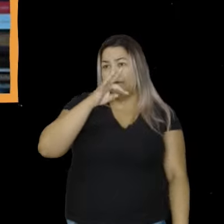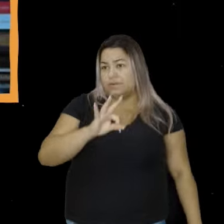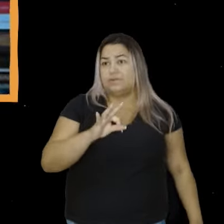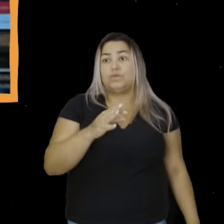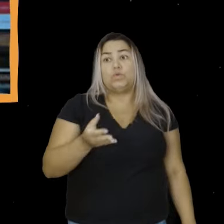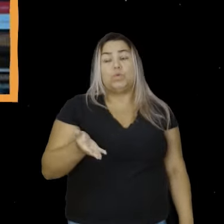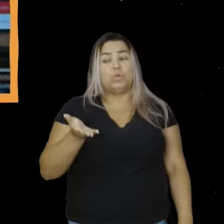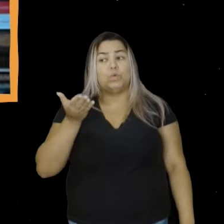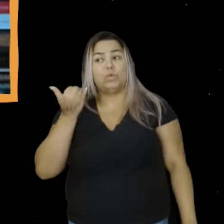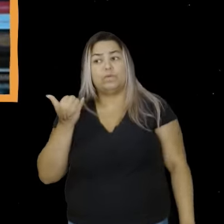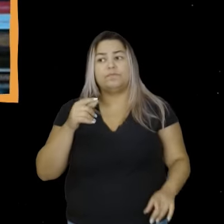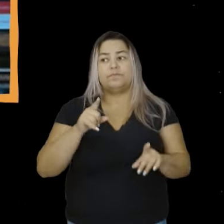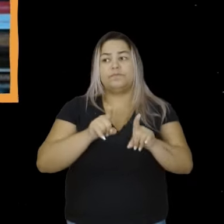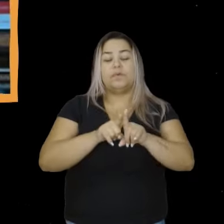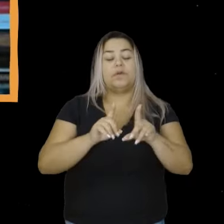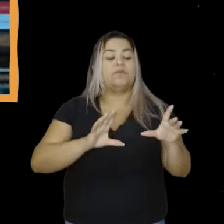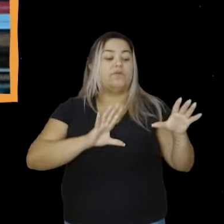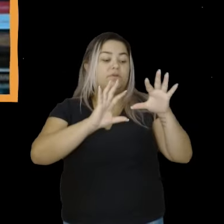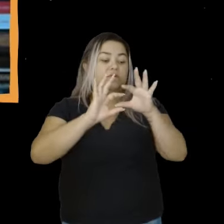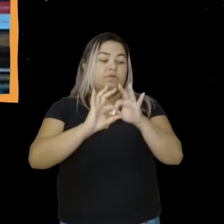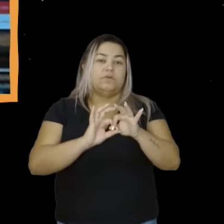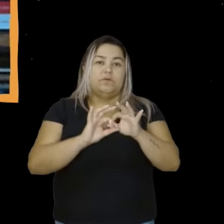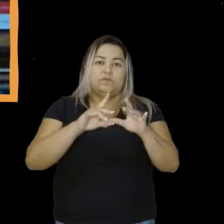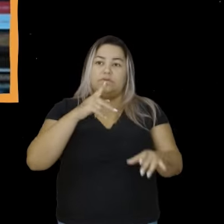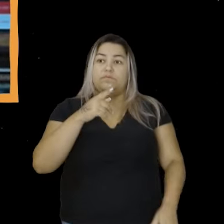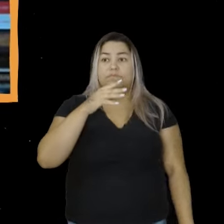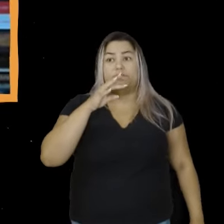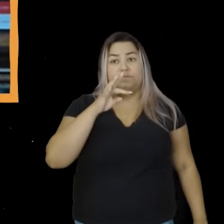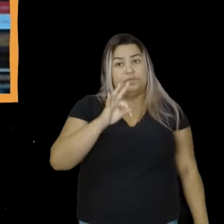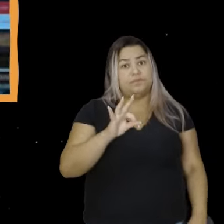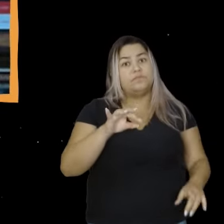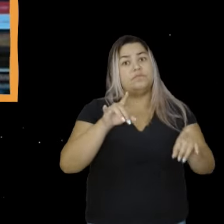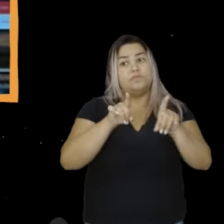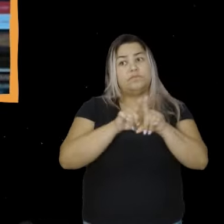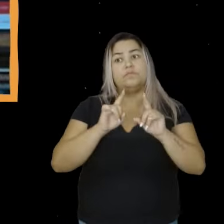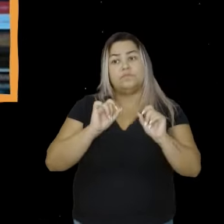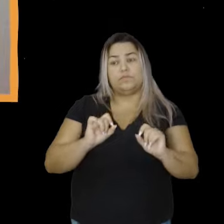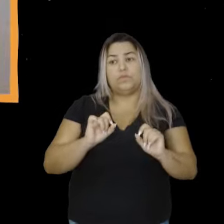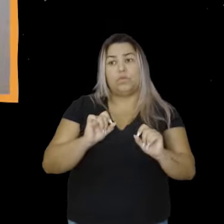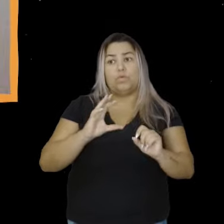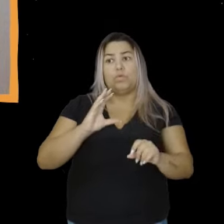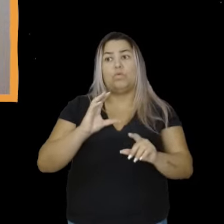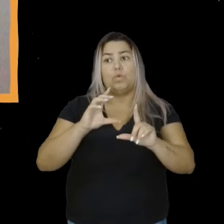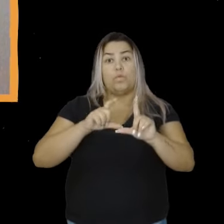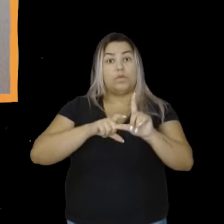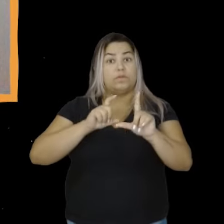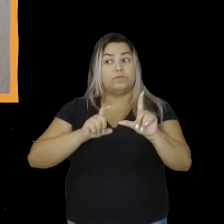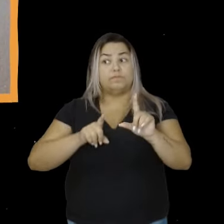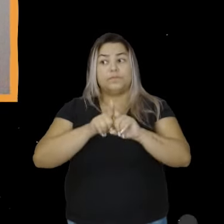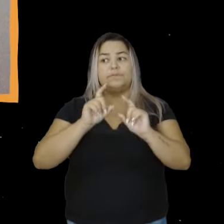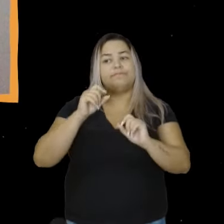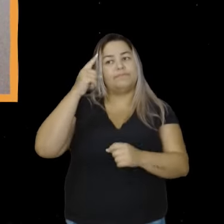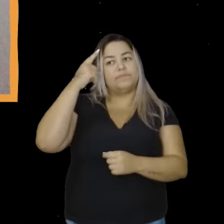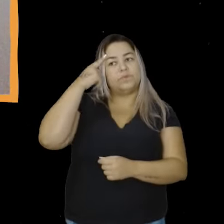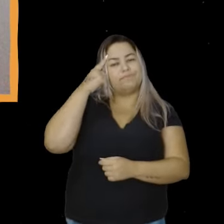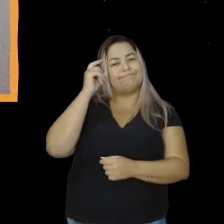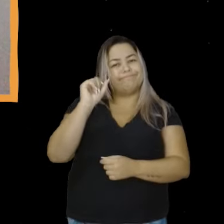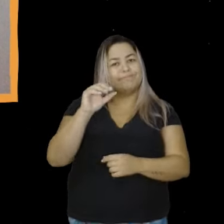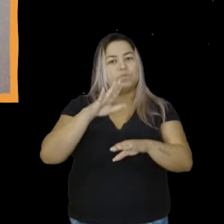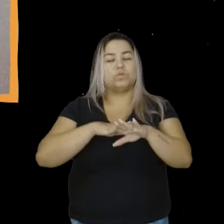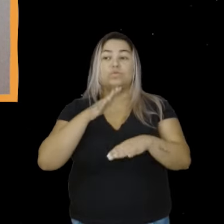época eu era vinculado ao partido, clandestinamente ao Partido Revolucionário Comunista. Pensando um pouco mais no presente, a